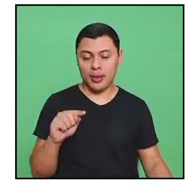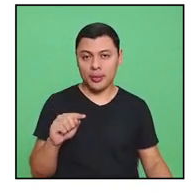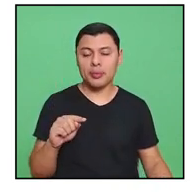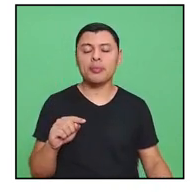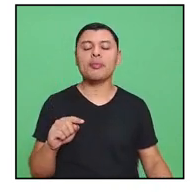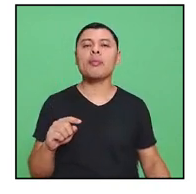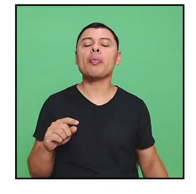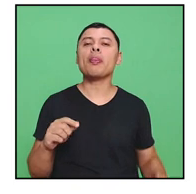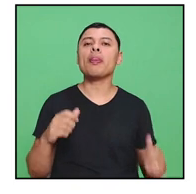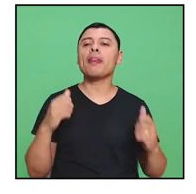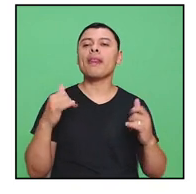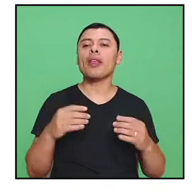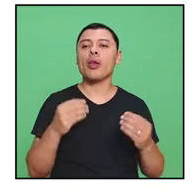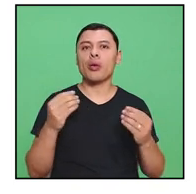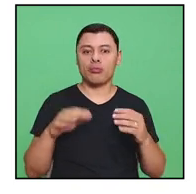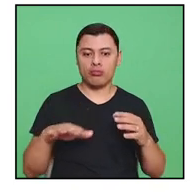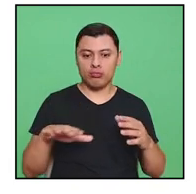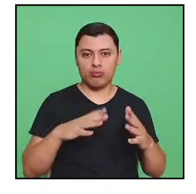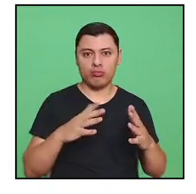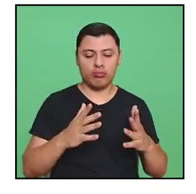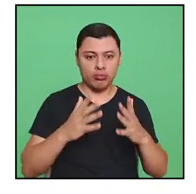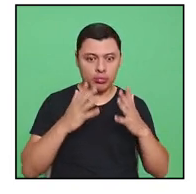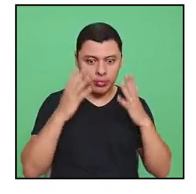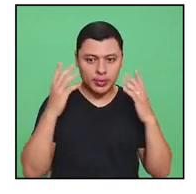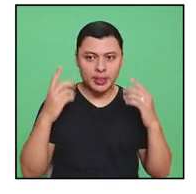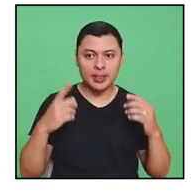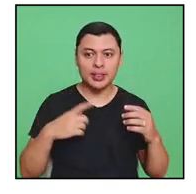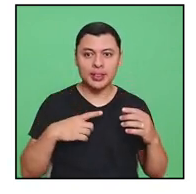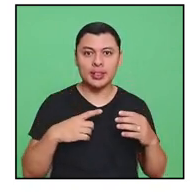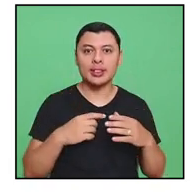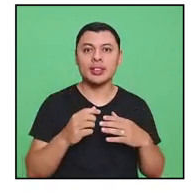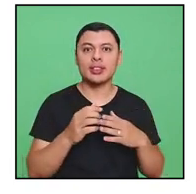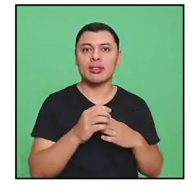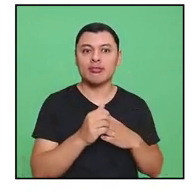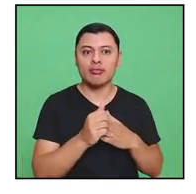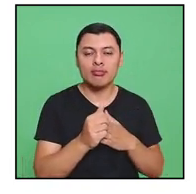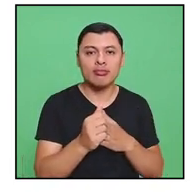um ambiente imersivo, então vai ter uma partida guiada dentro da exposição.